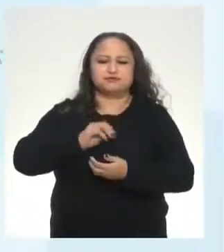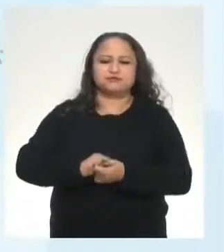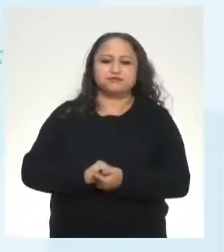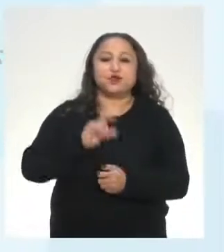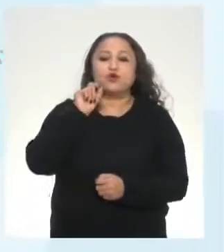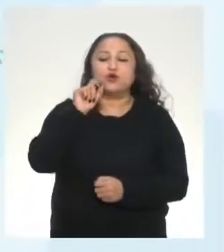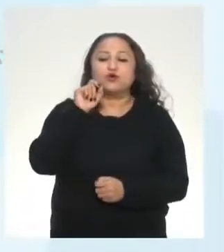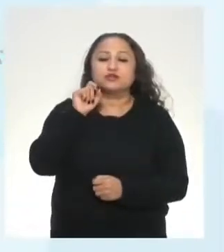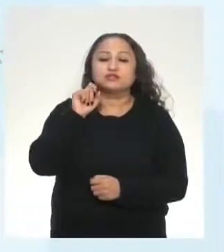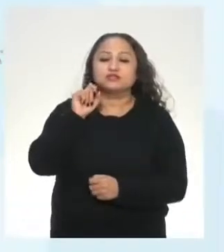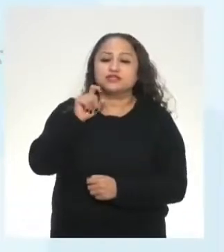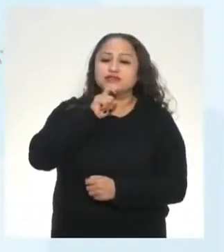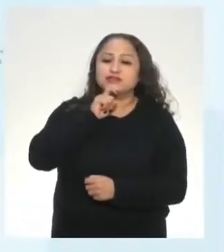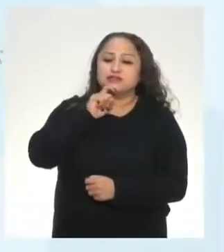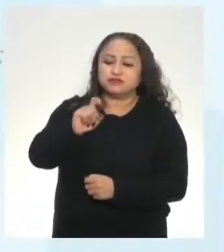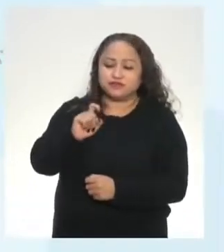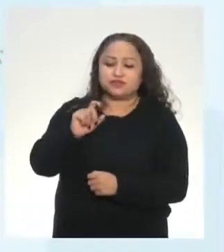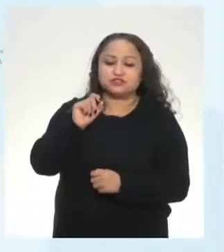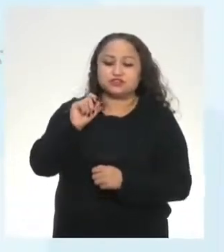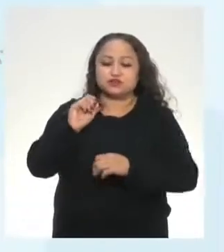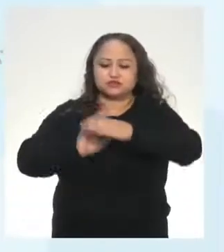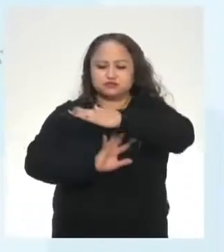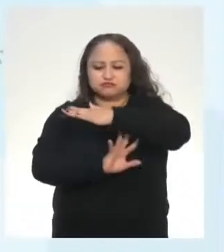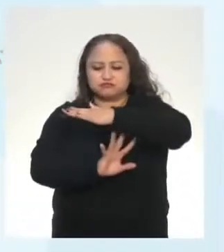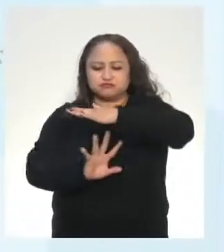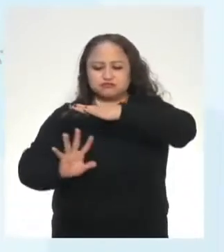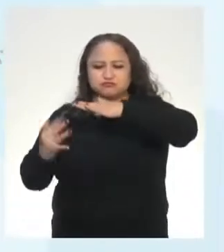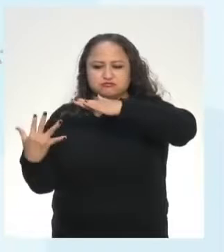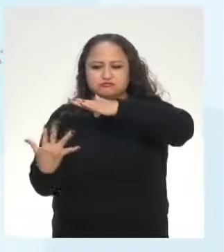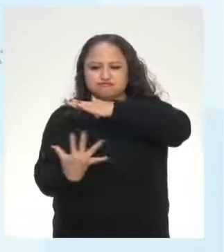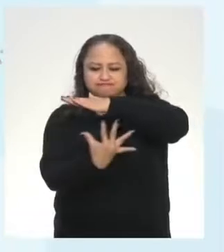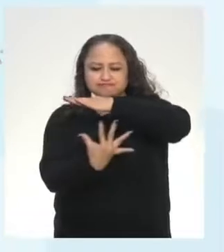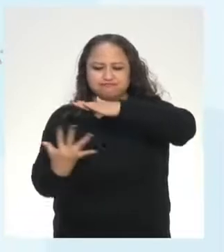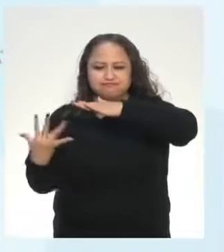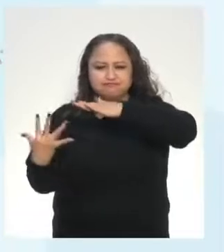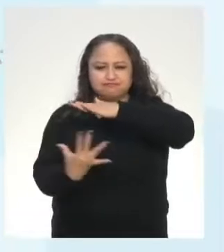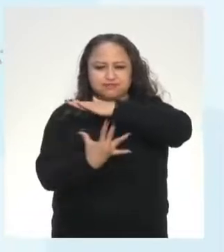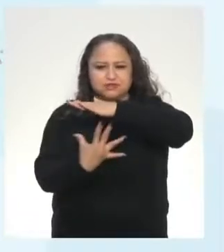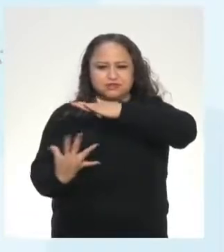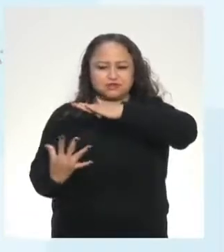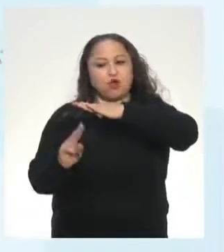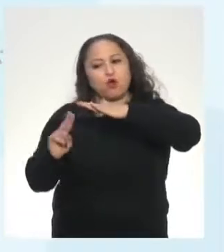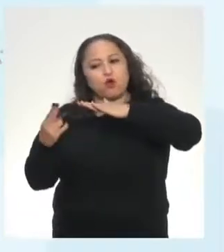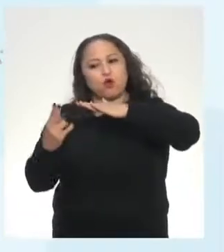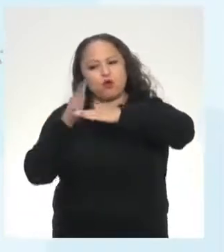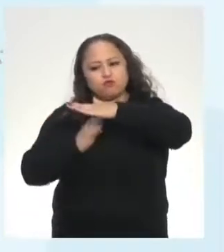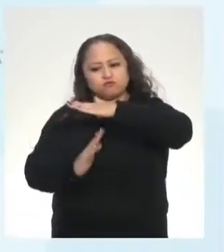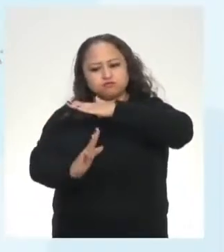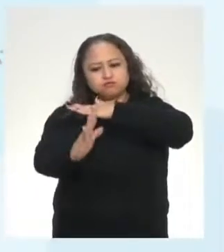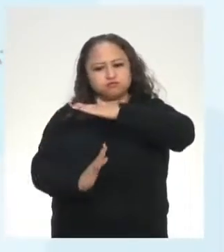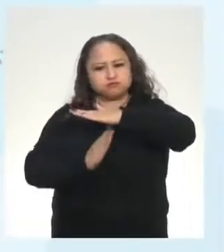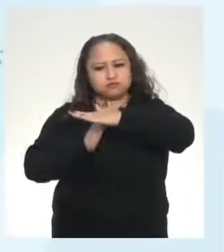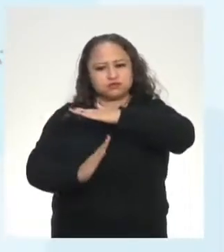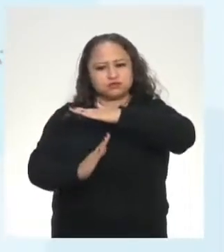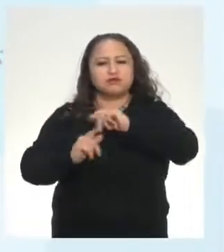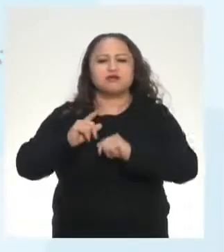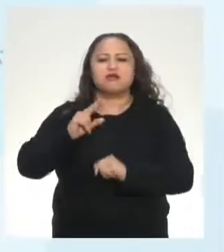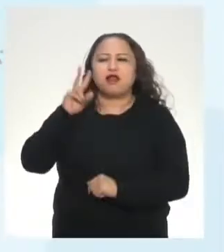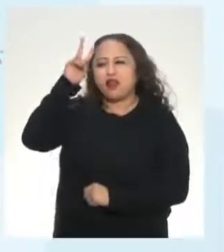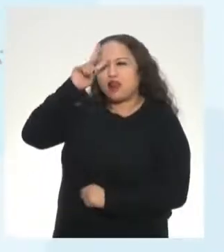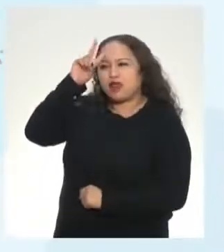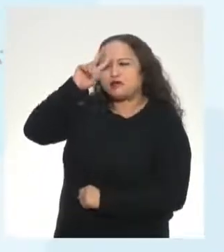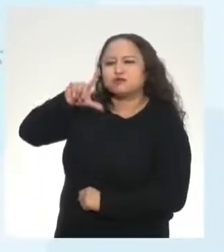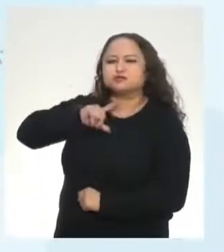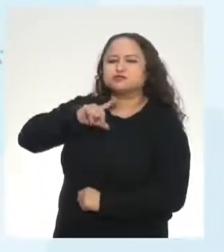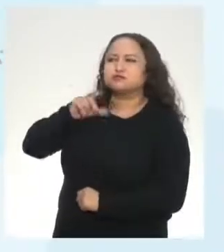né, os imigrantes ou até migrantes do próprio país. Lembrando que aí a gente observando o mapa, o que